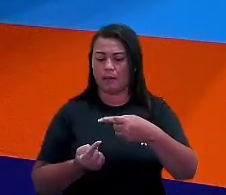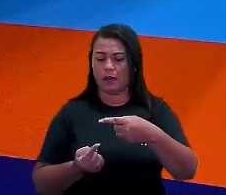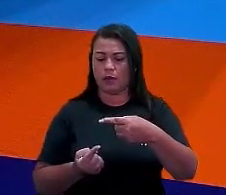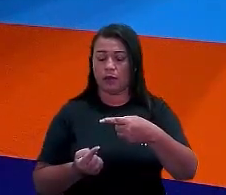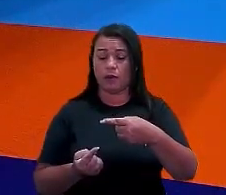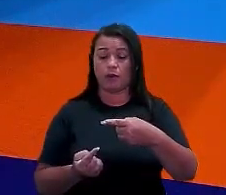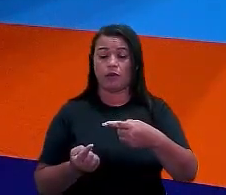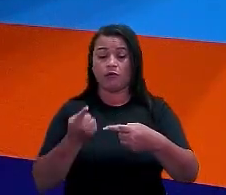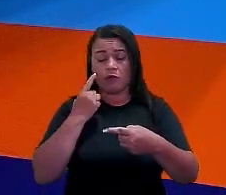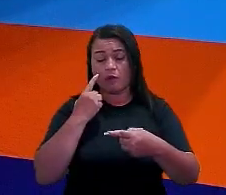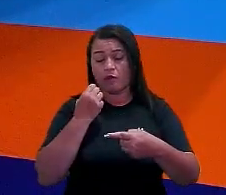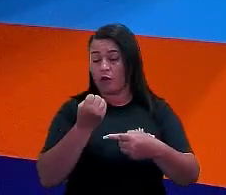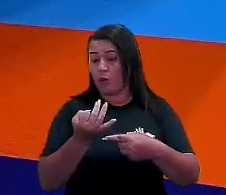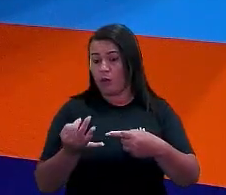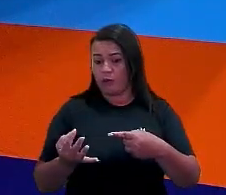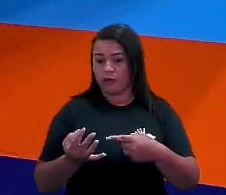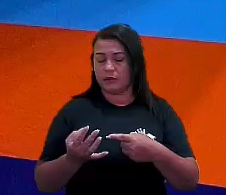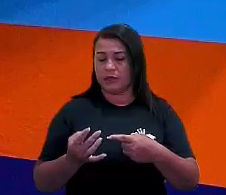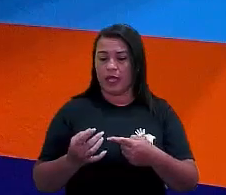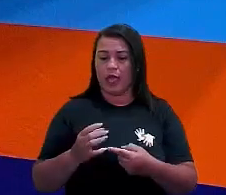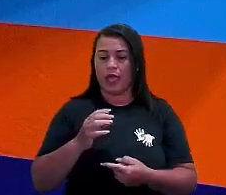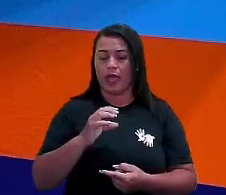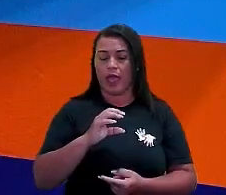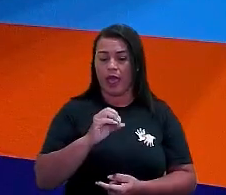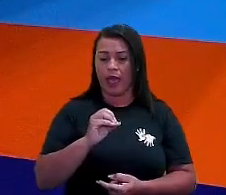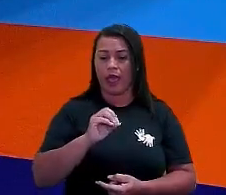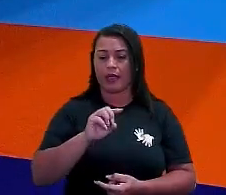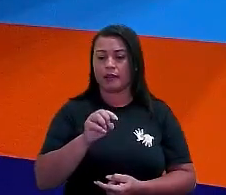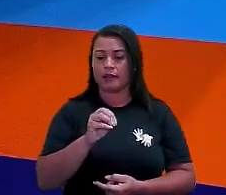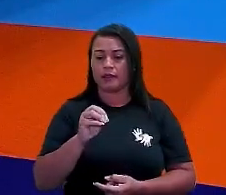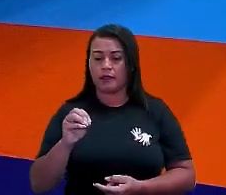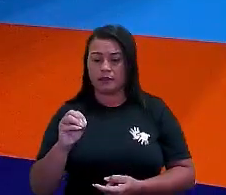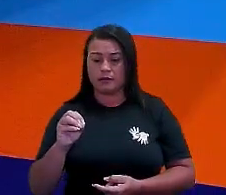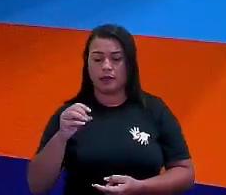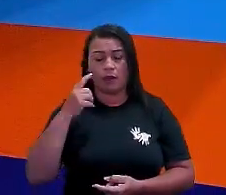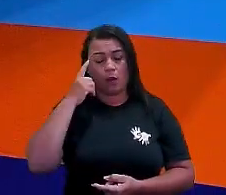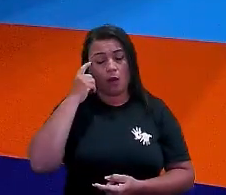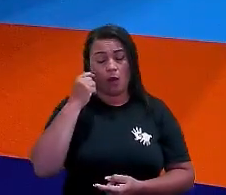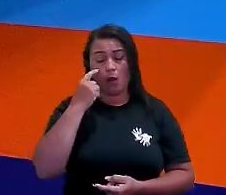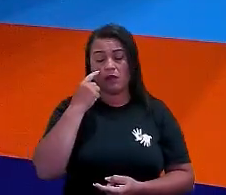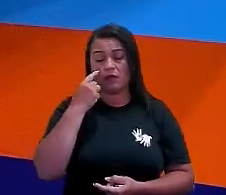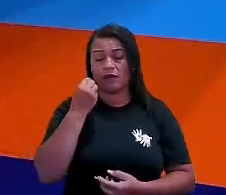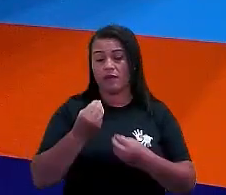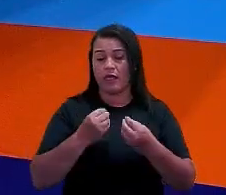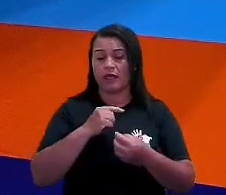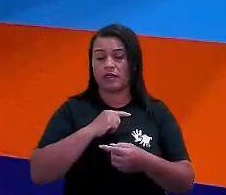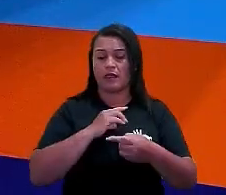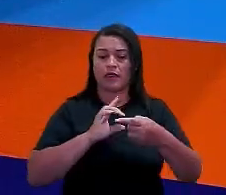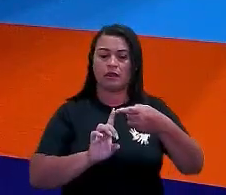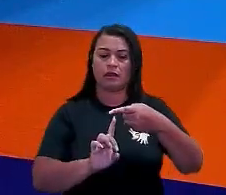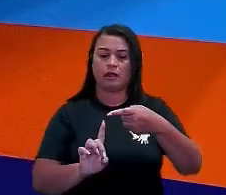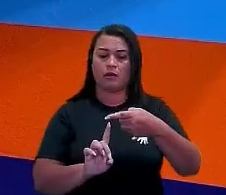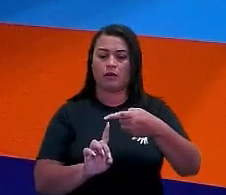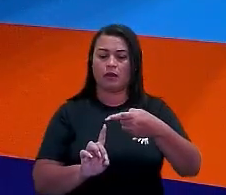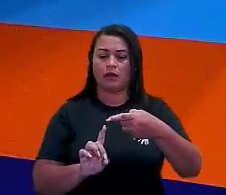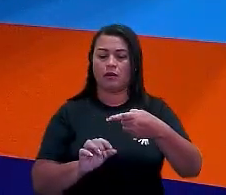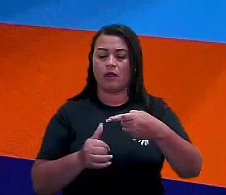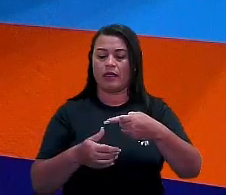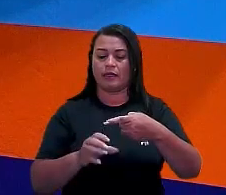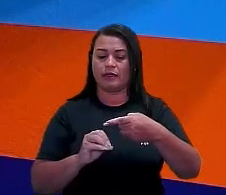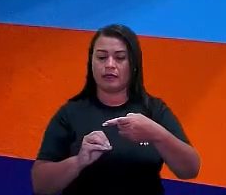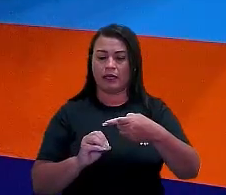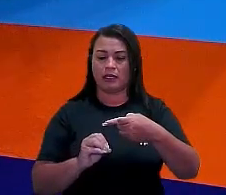E aí, eu vou chamar de fração decimal, tá? Então, quando o denominador tiver 10, vai